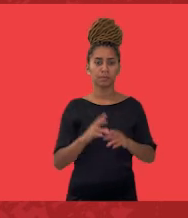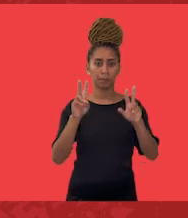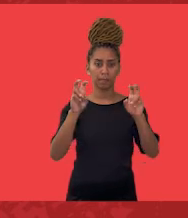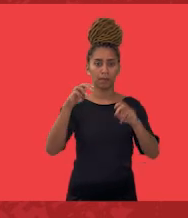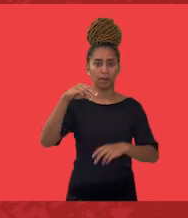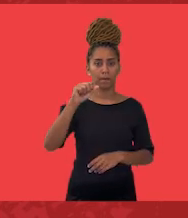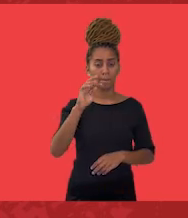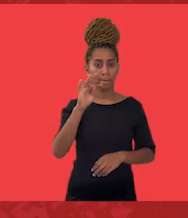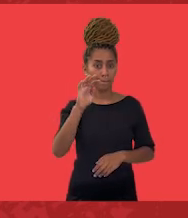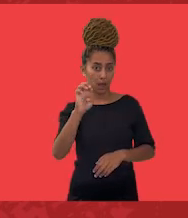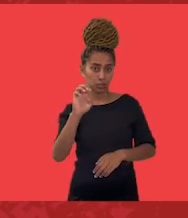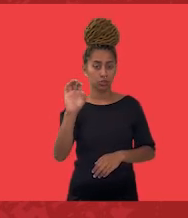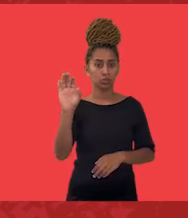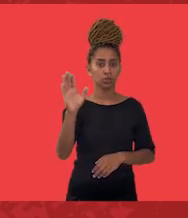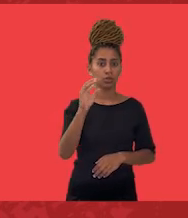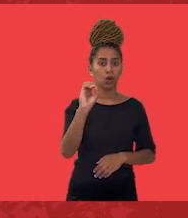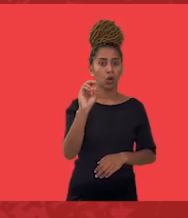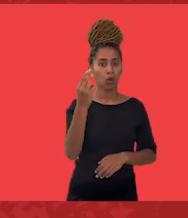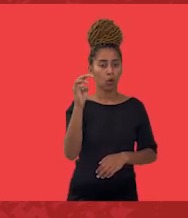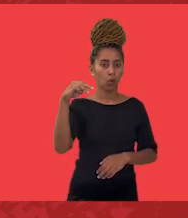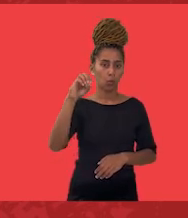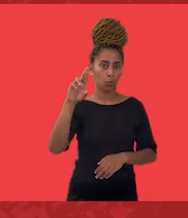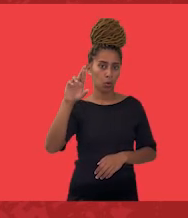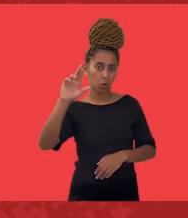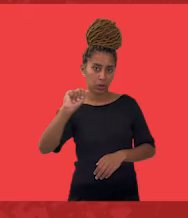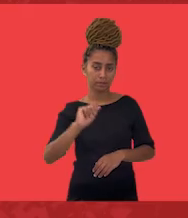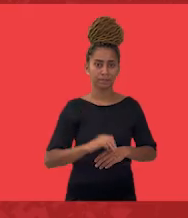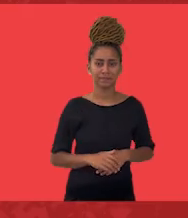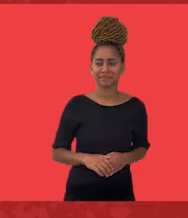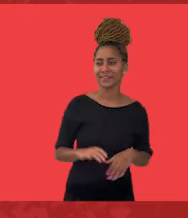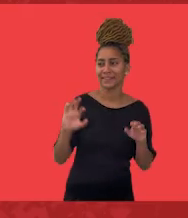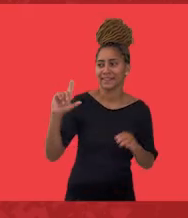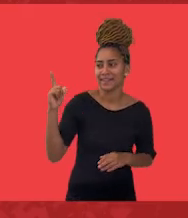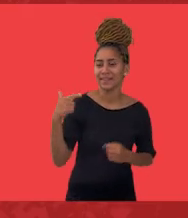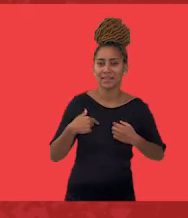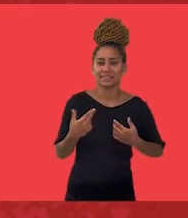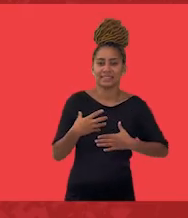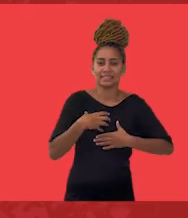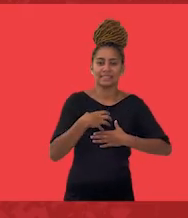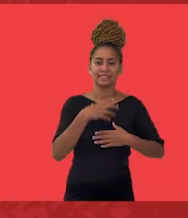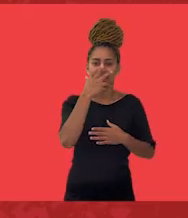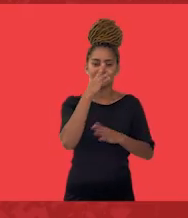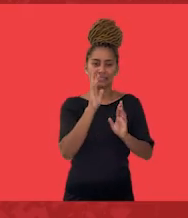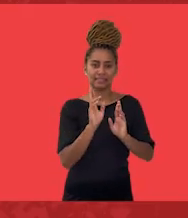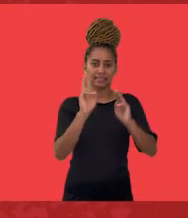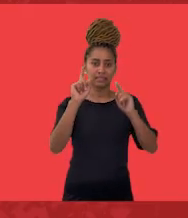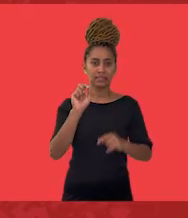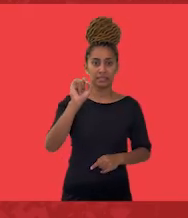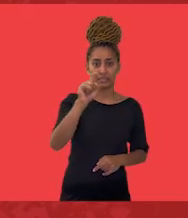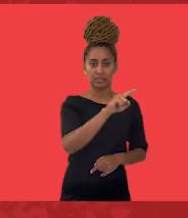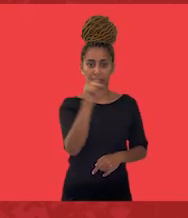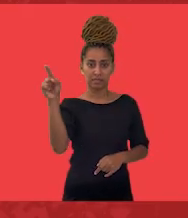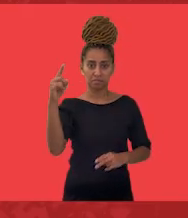O sentimento de deriva em que se encontram todos os seres imersos neste